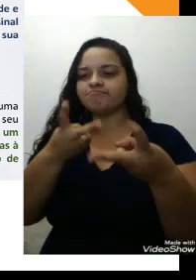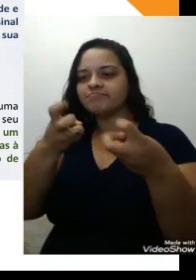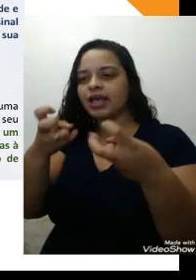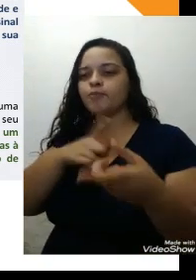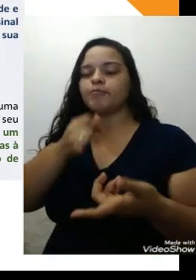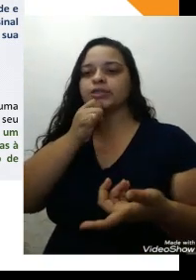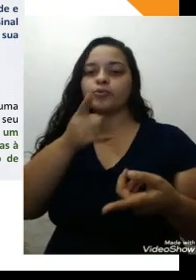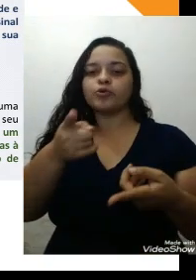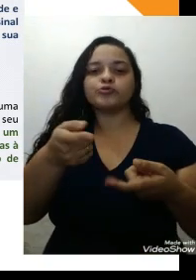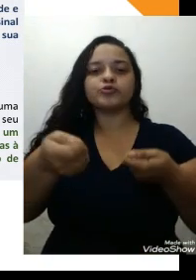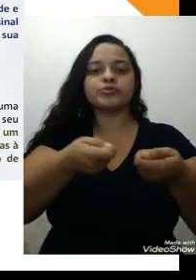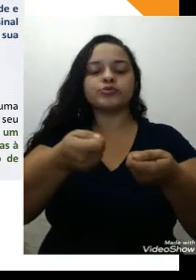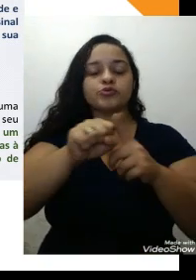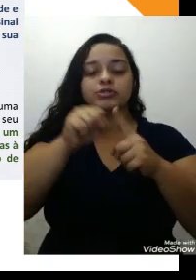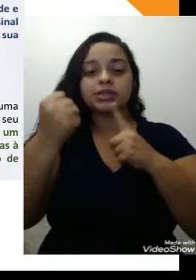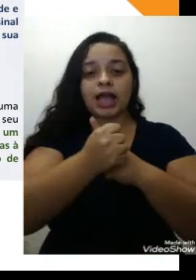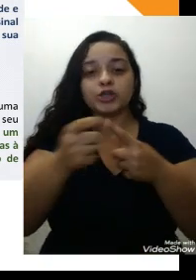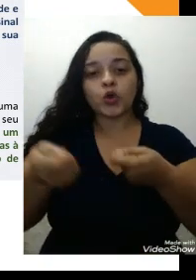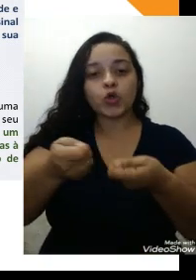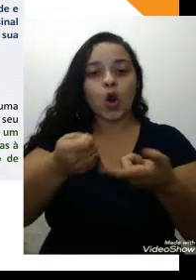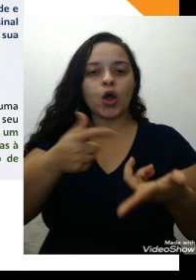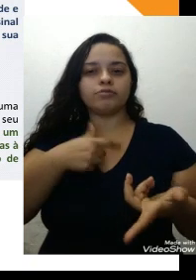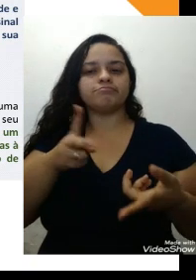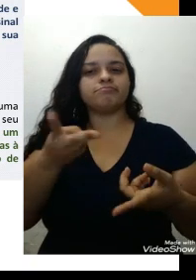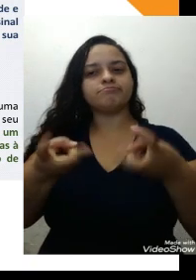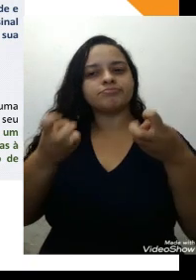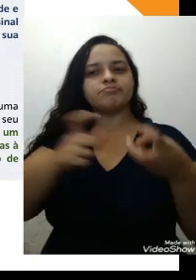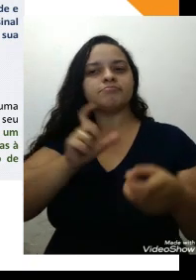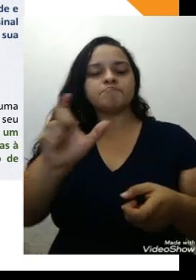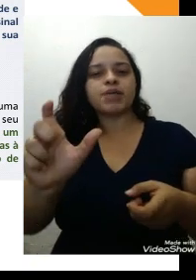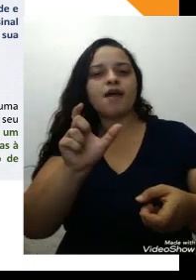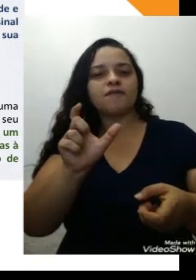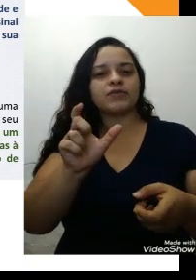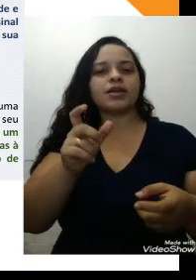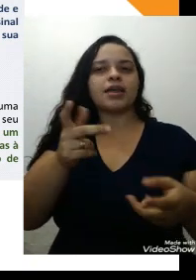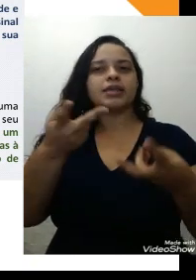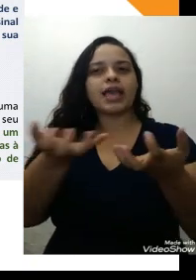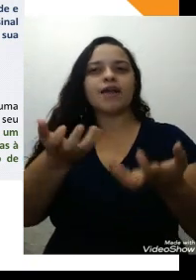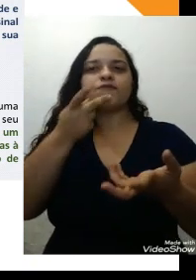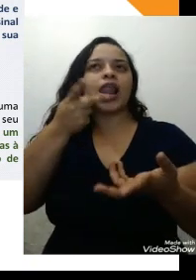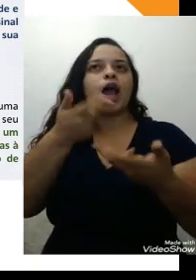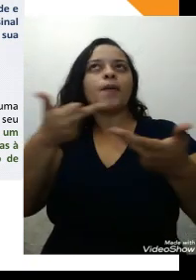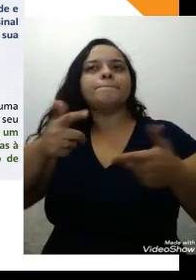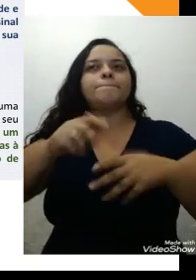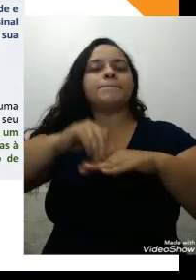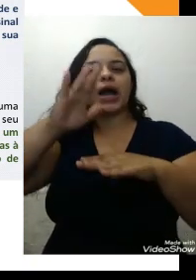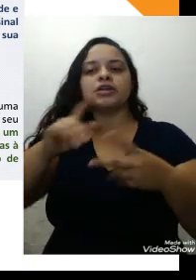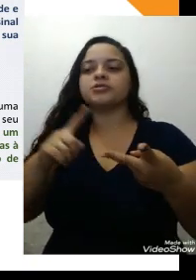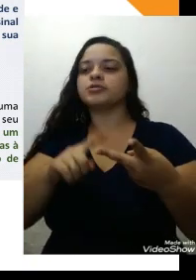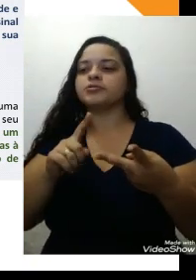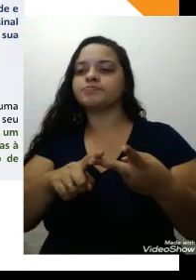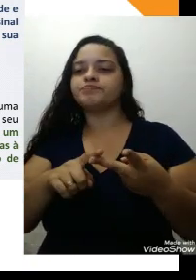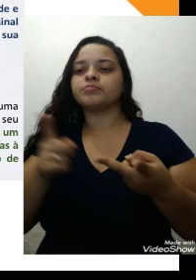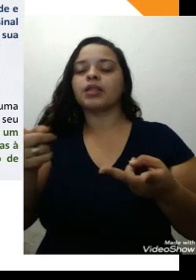sociedade de controle, o fato dos cidadãos se tornarem vítimas e ditadores ao mesmo tempo, o fato dos